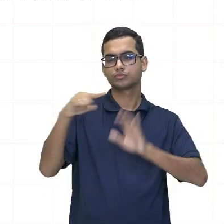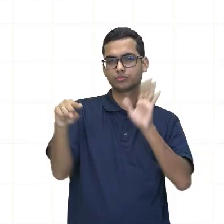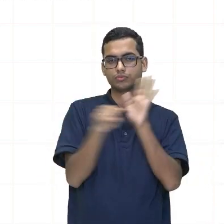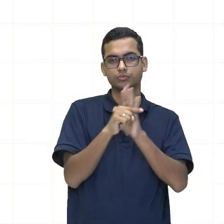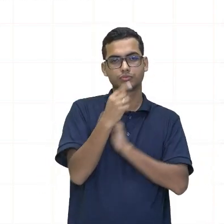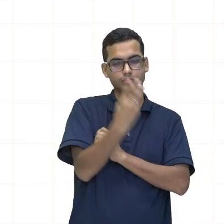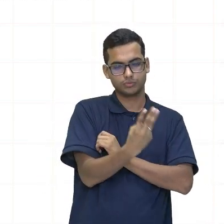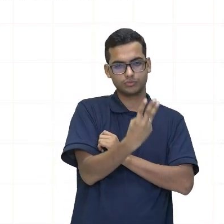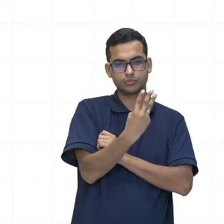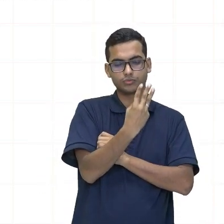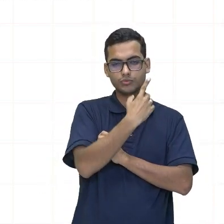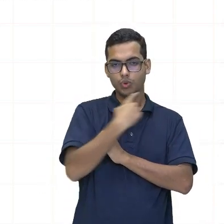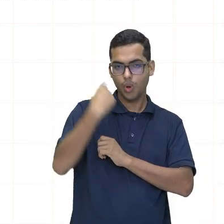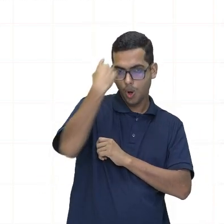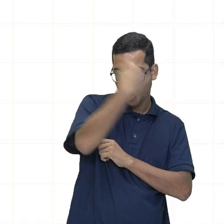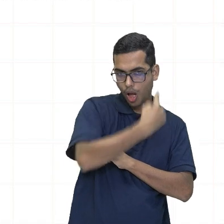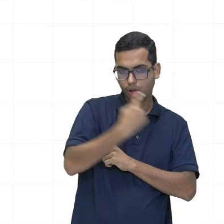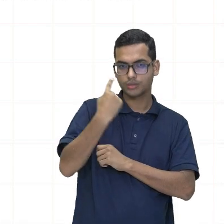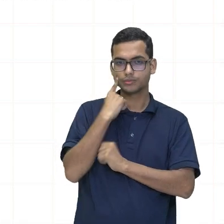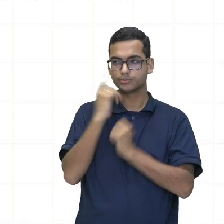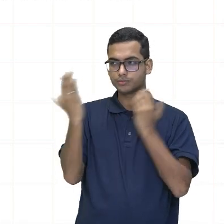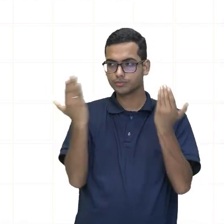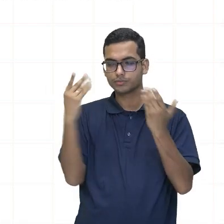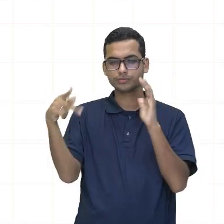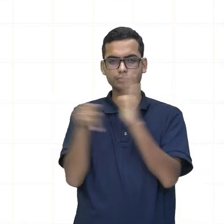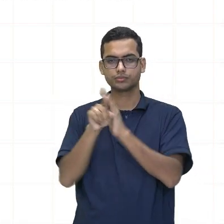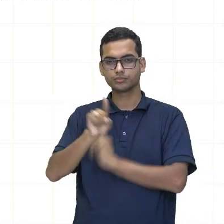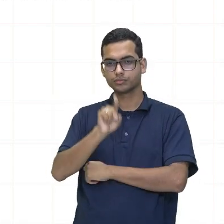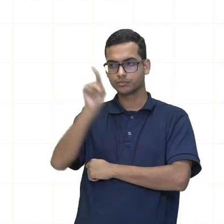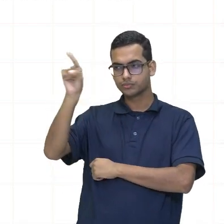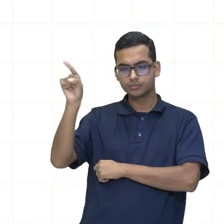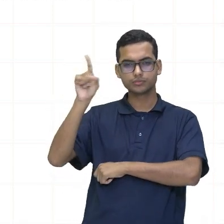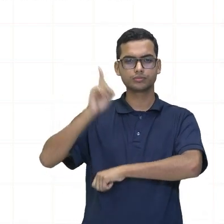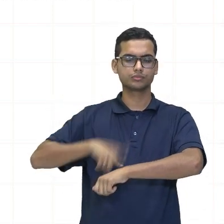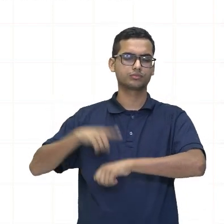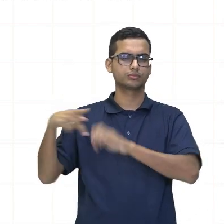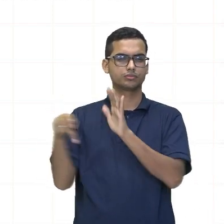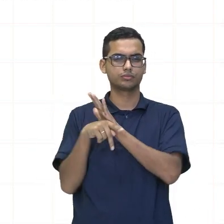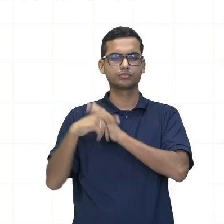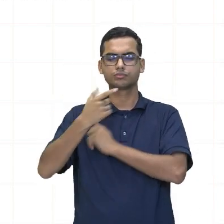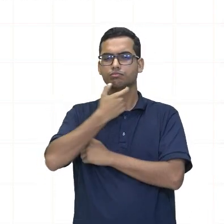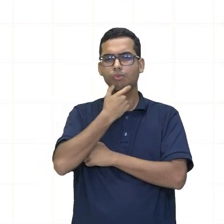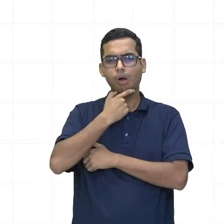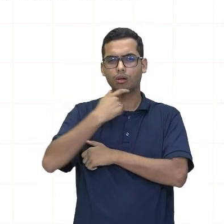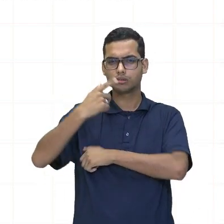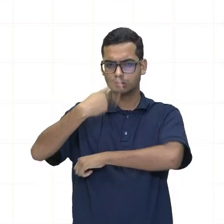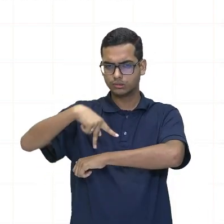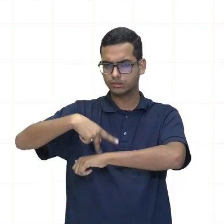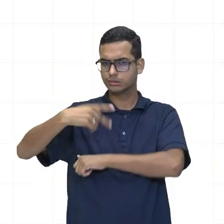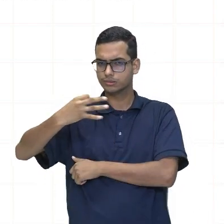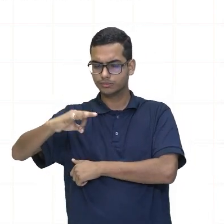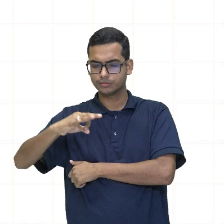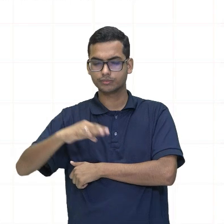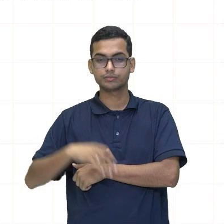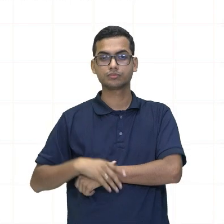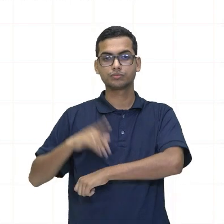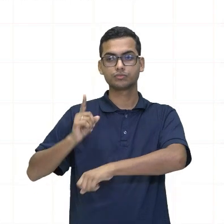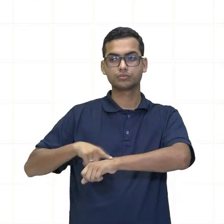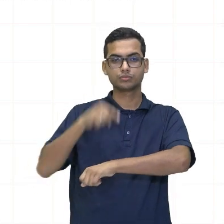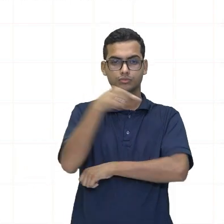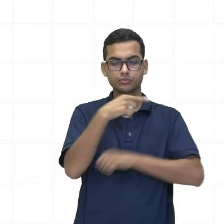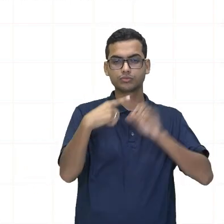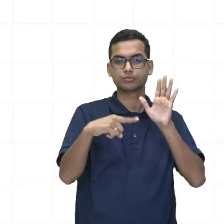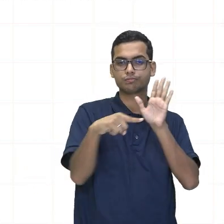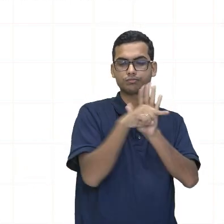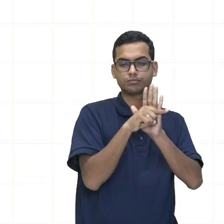menos em relação ao fuso de Londres, certo? E aí a gente pode observar,